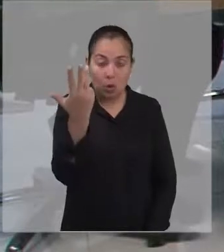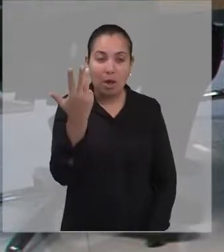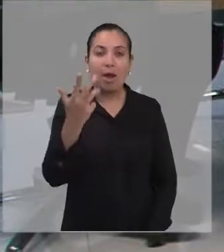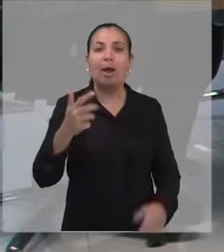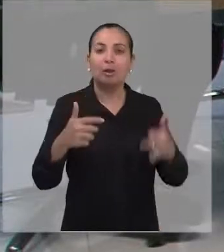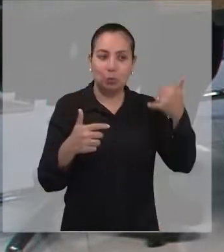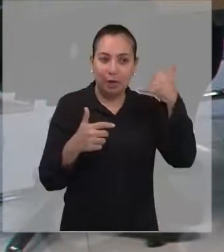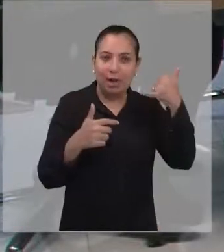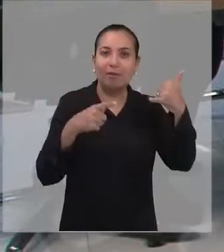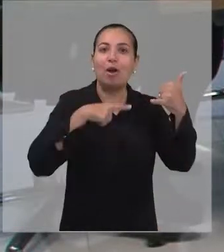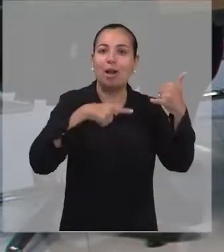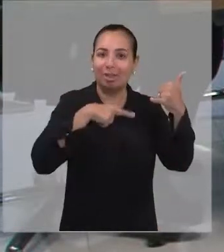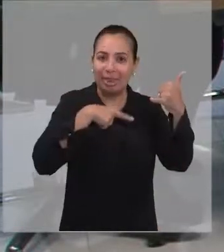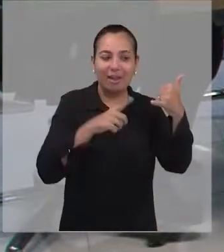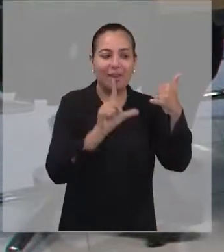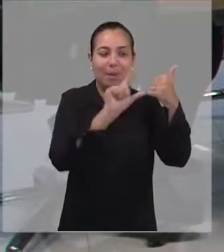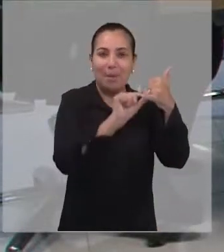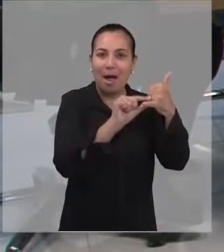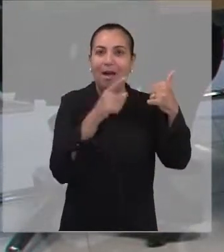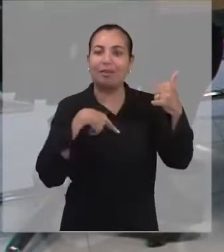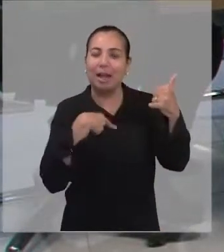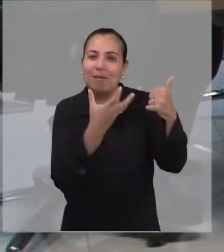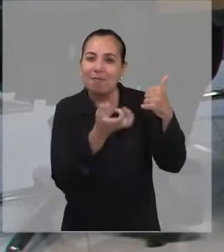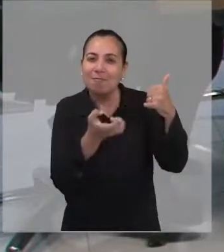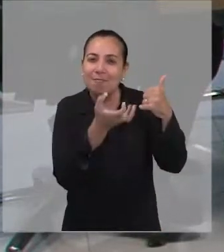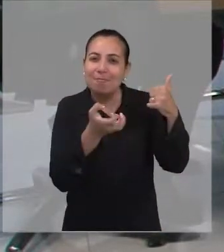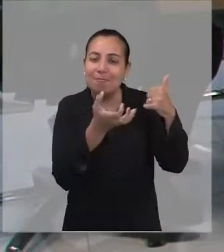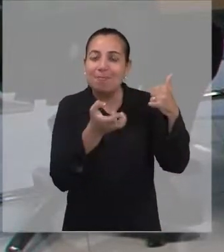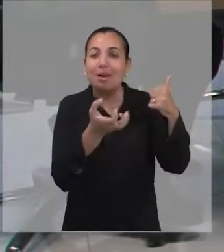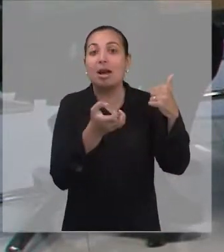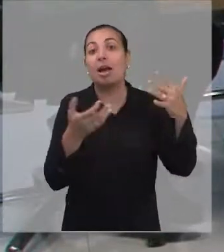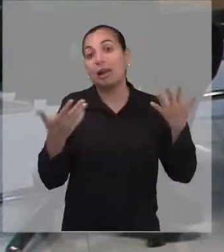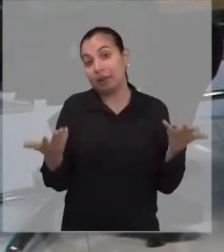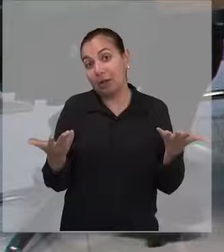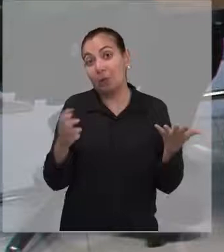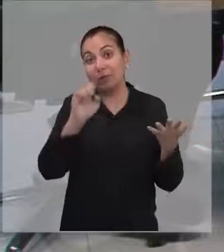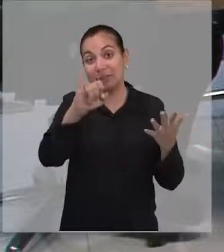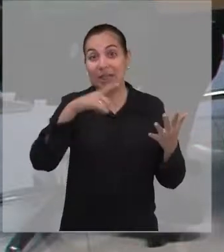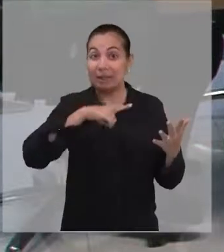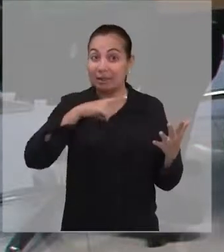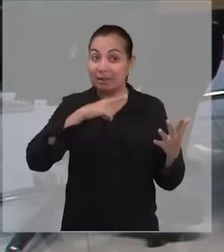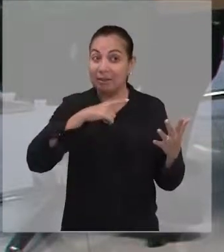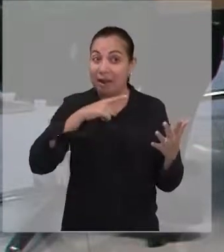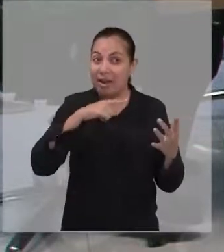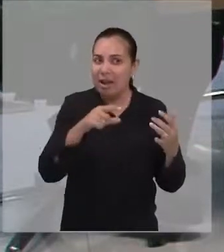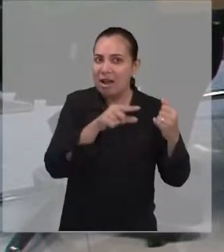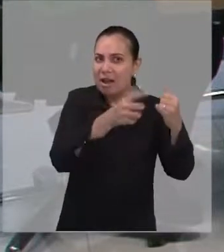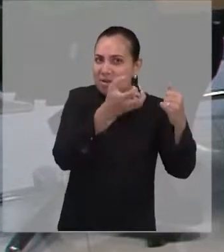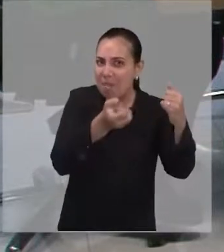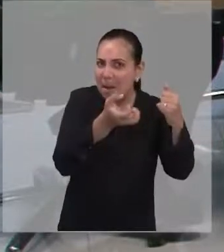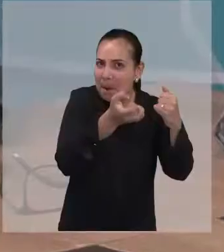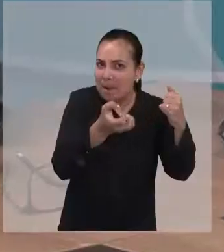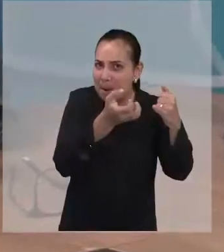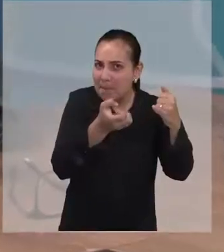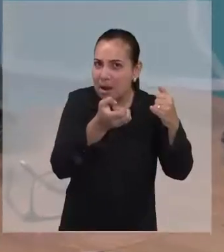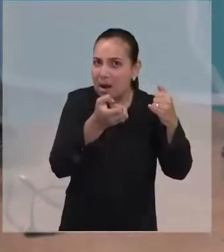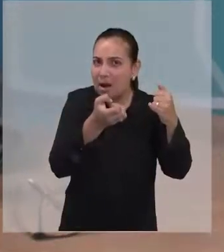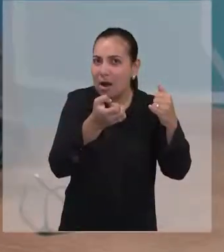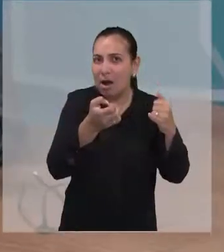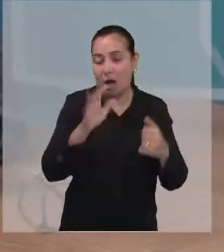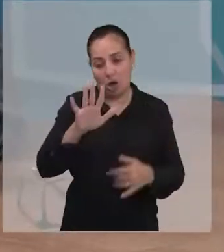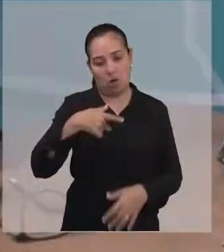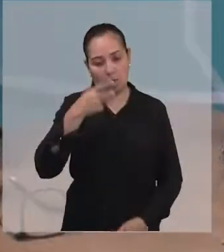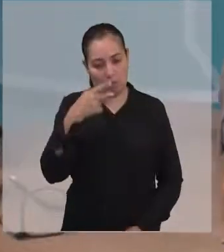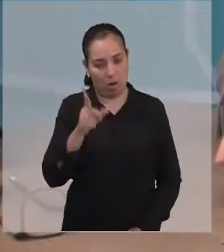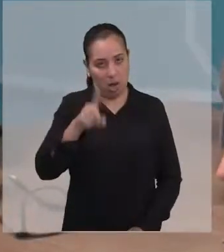advogado é uma violência sem tamanho. Você colocar um grampo no escritório. Não estou dizendo que foi o Moro, não estou dizendo